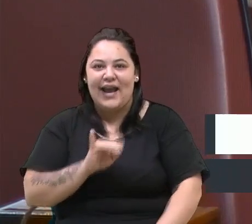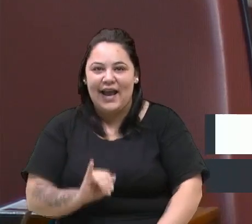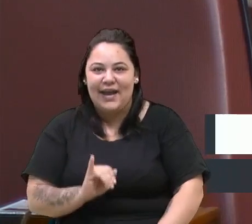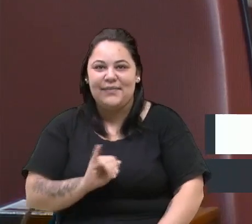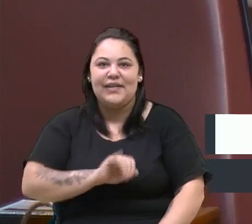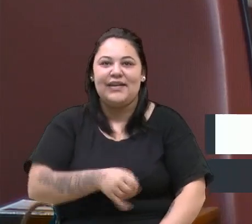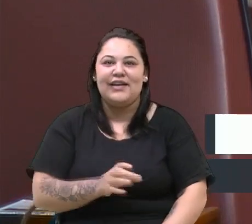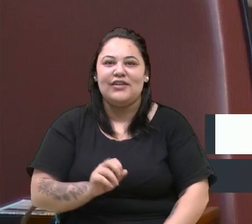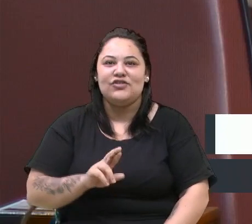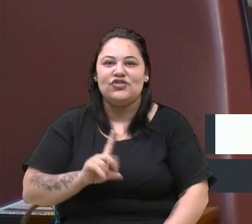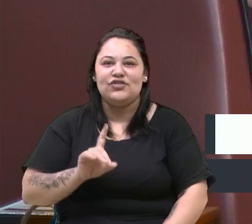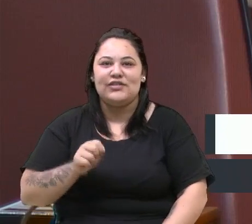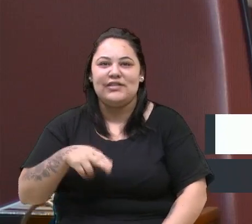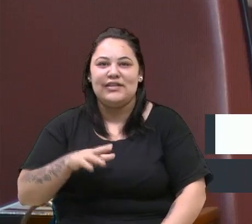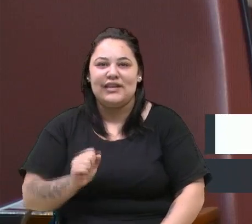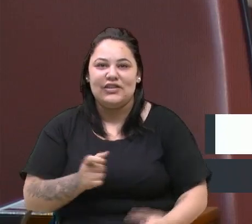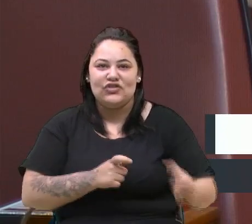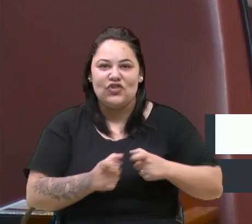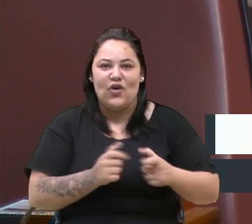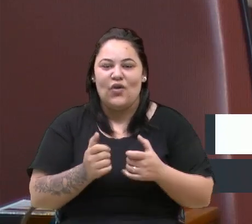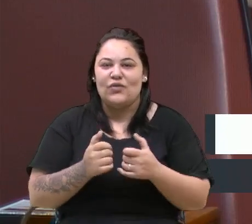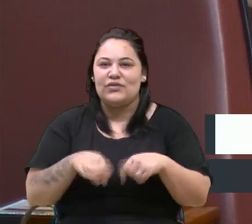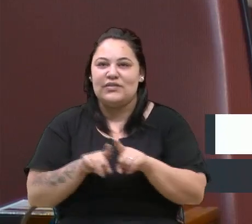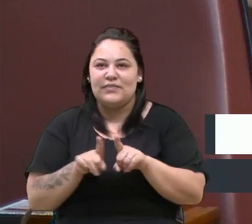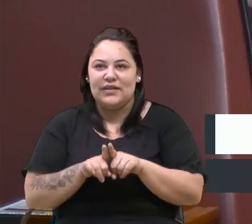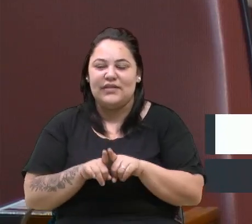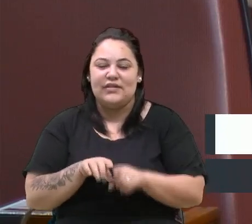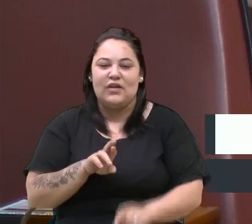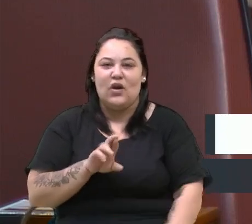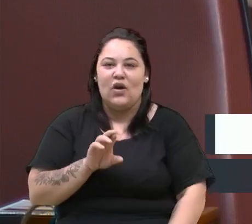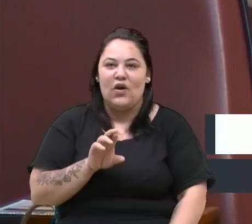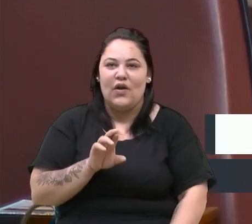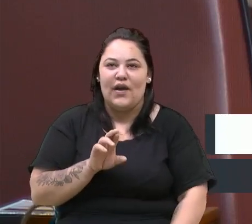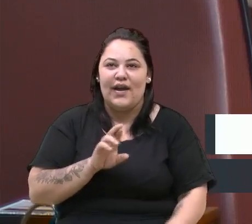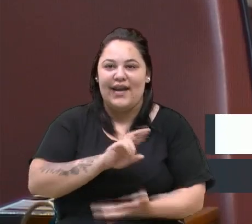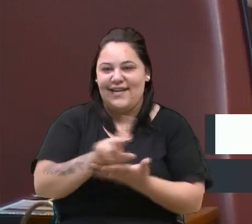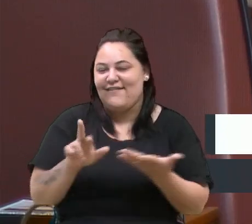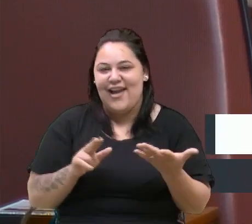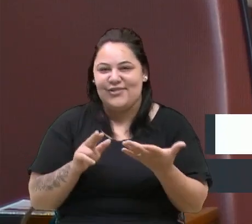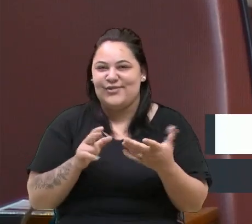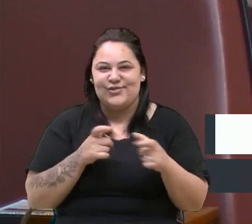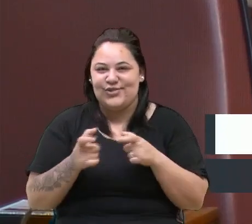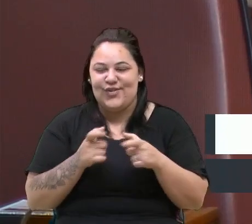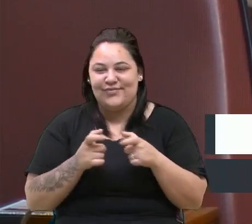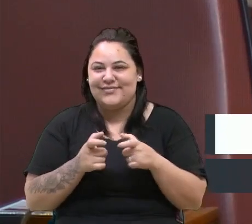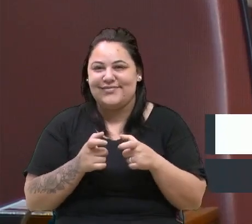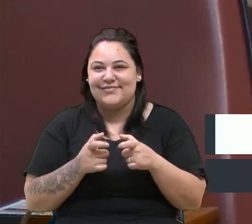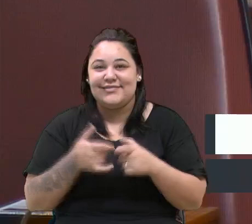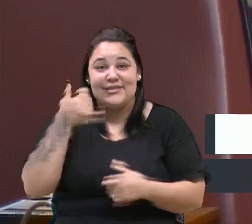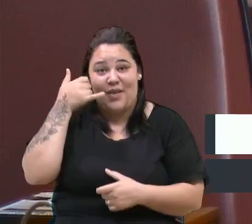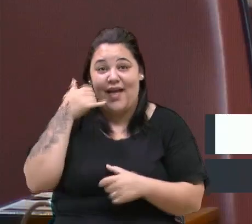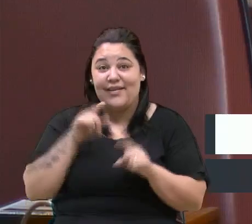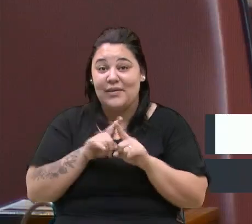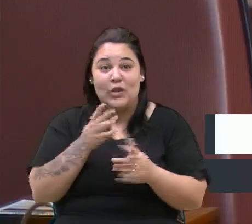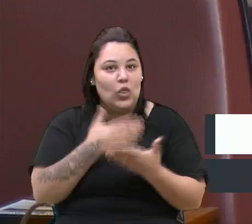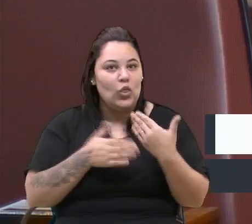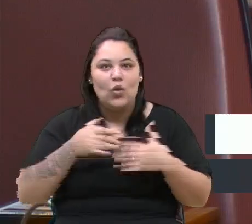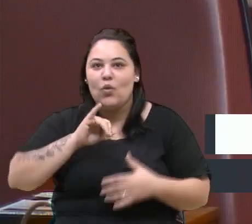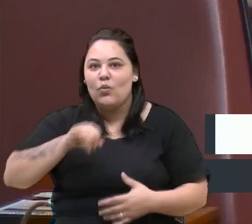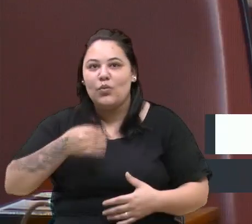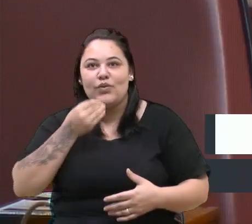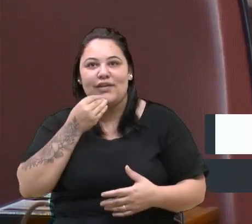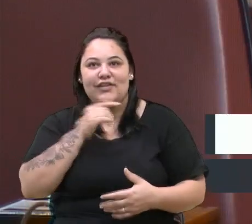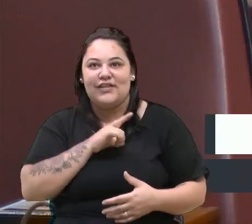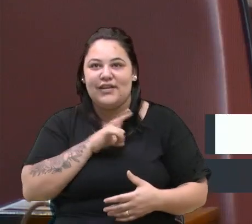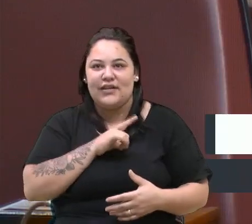com os jogos eletrônicos, né? O Minecraft, o Roblox, o Fortnite, enfim, todas as oportunidades que se tem. É